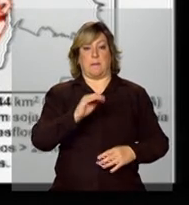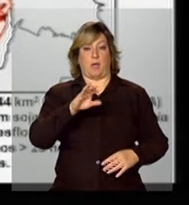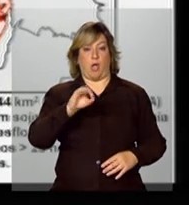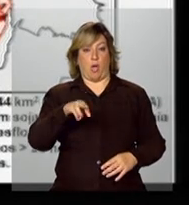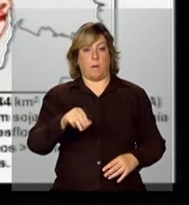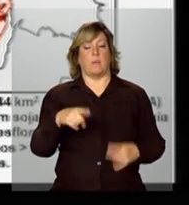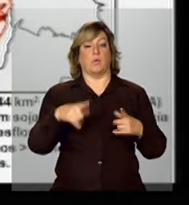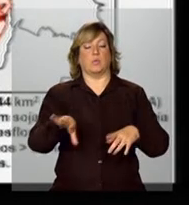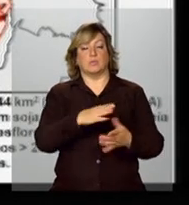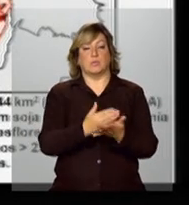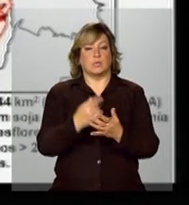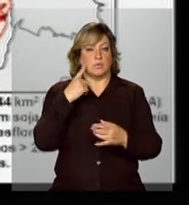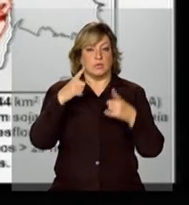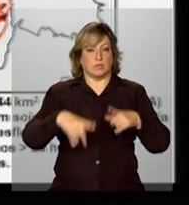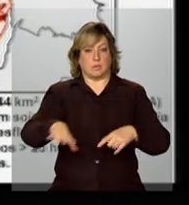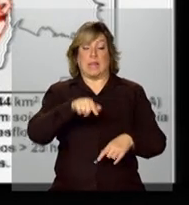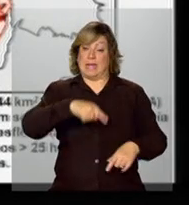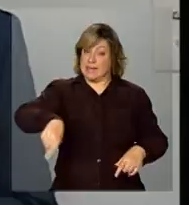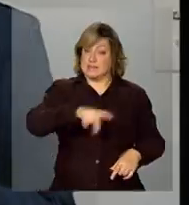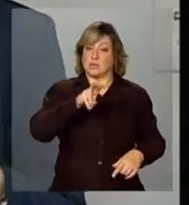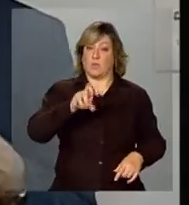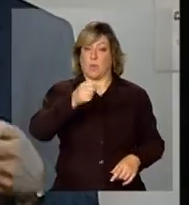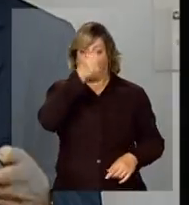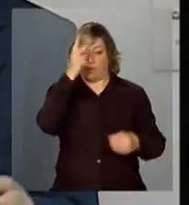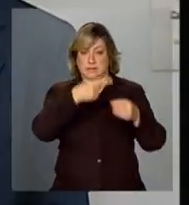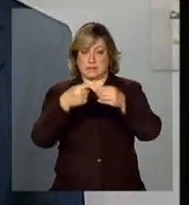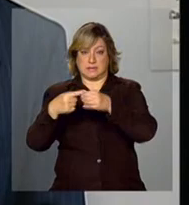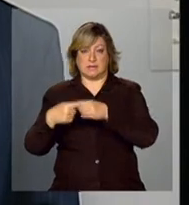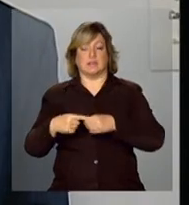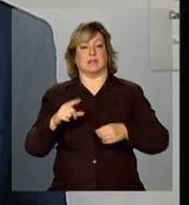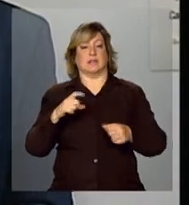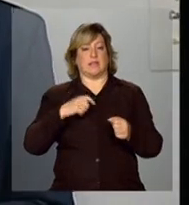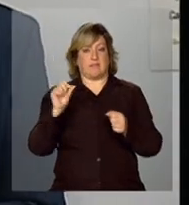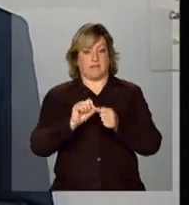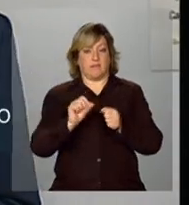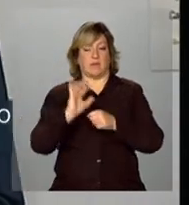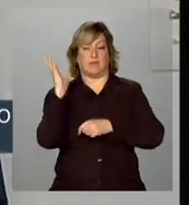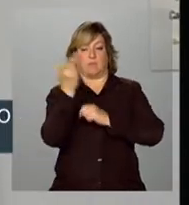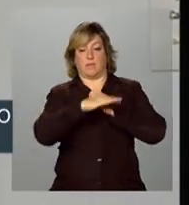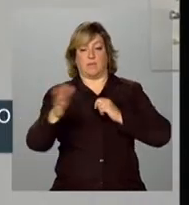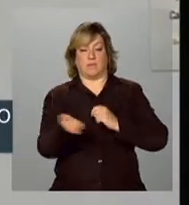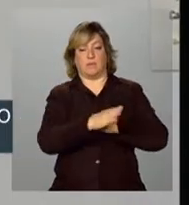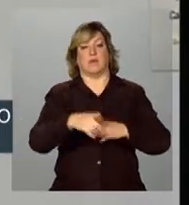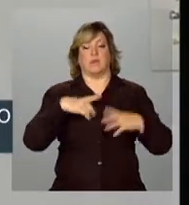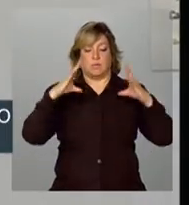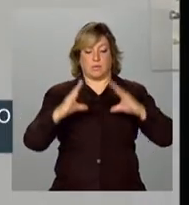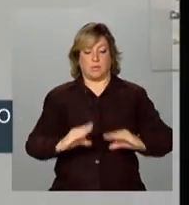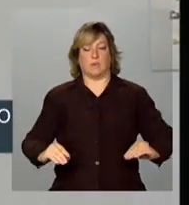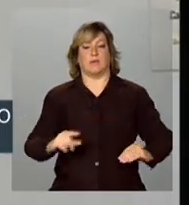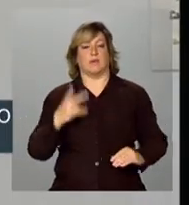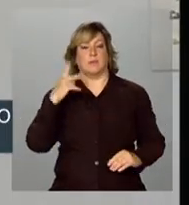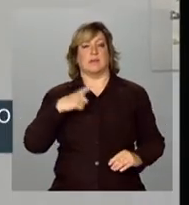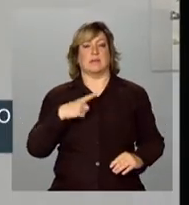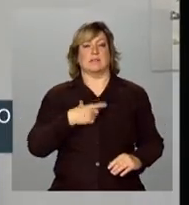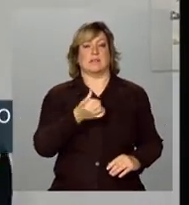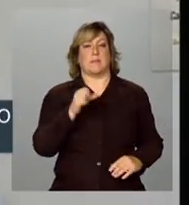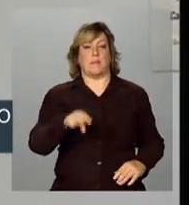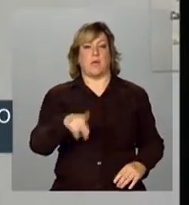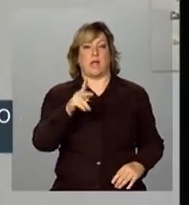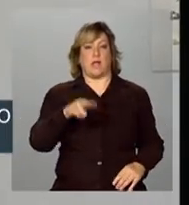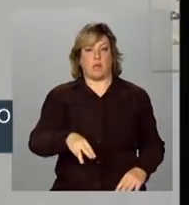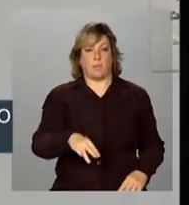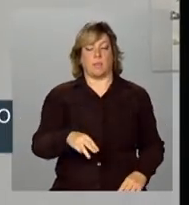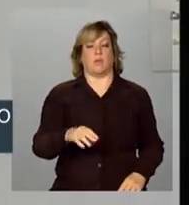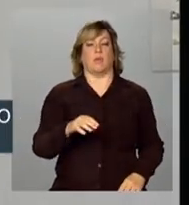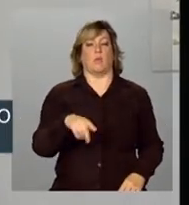estudo, onde nesses 58 municípios foi desflorestado nesse período cerca de 6 mil quilômetros quadrados. E essa então